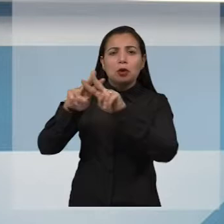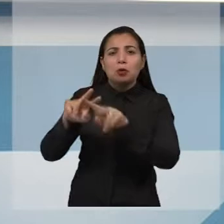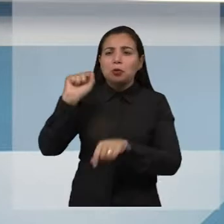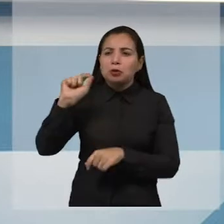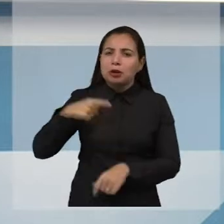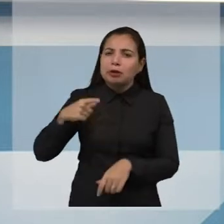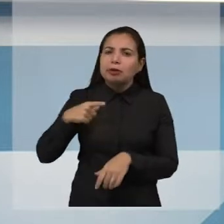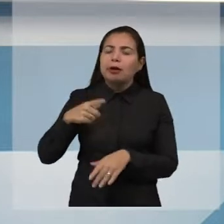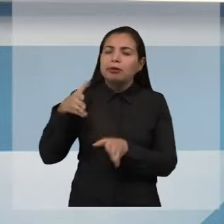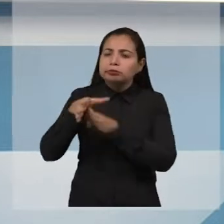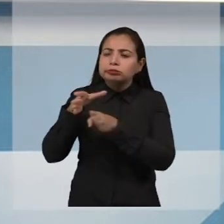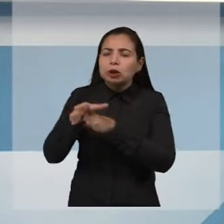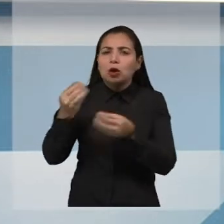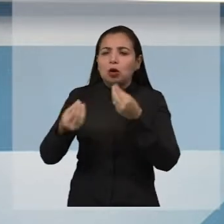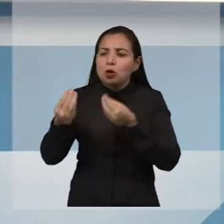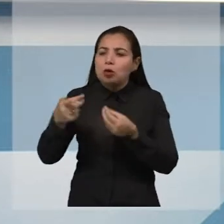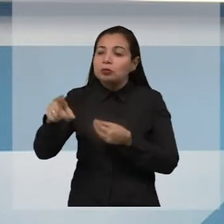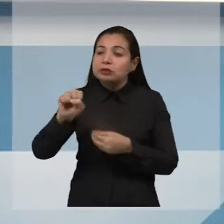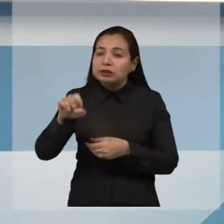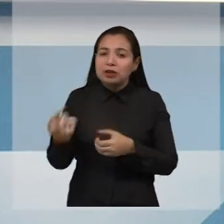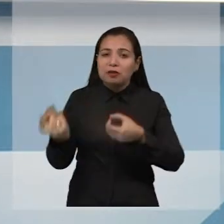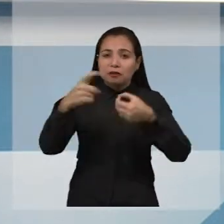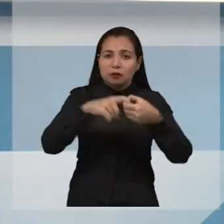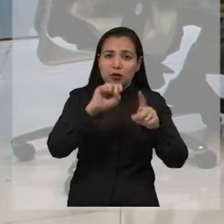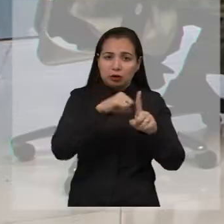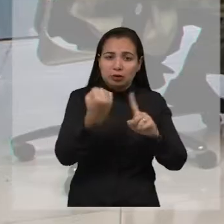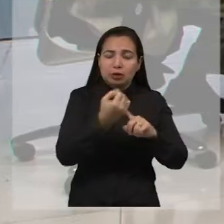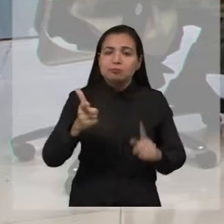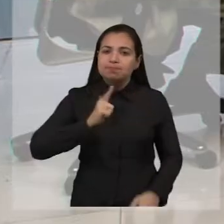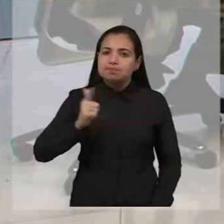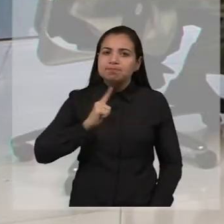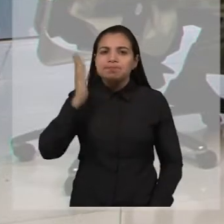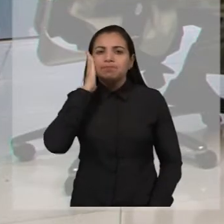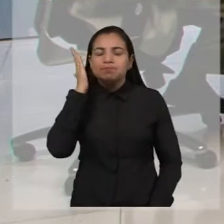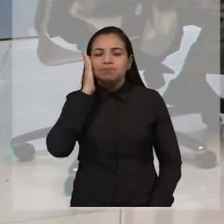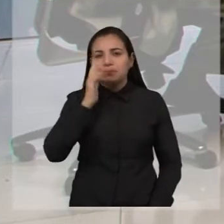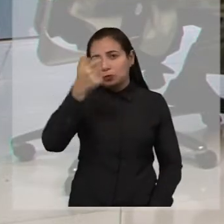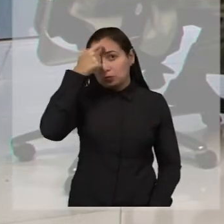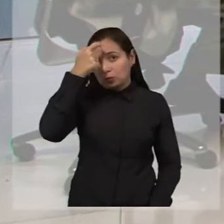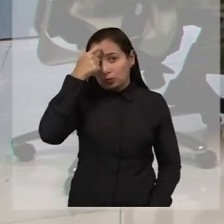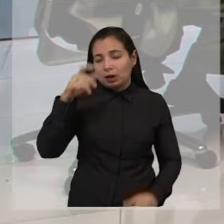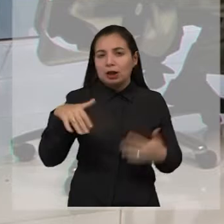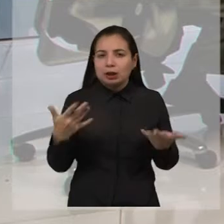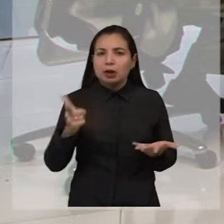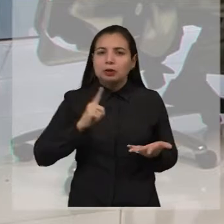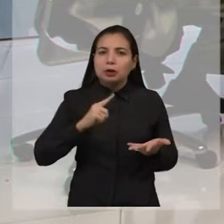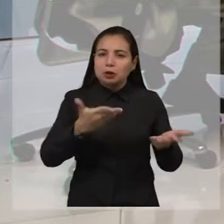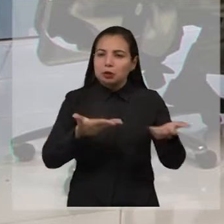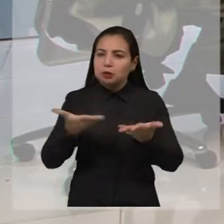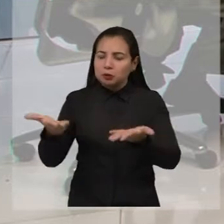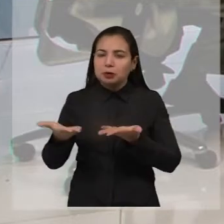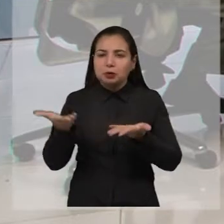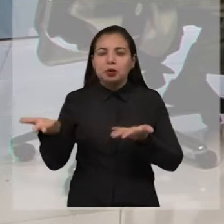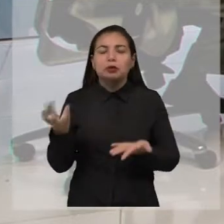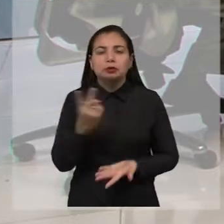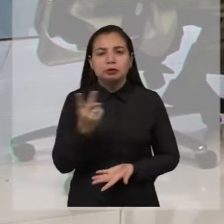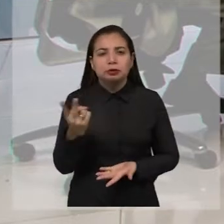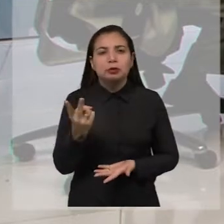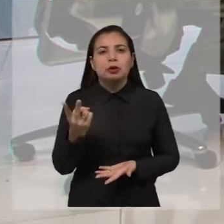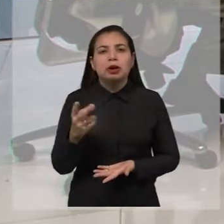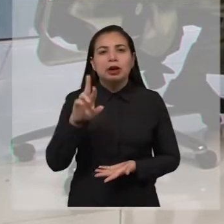reinseri-lo na sociedade. Nós temos hoje as participações do professor Moreira e do professor Reginaldo